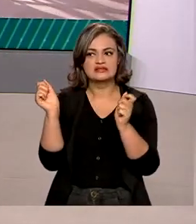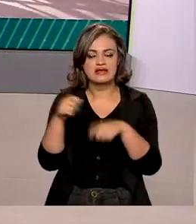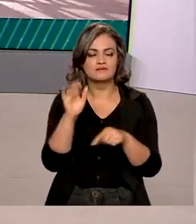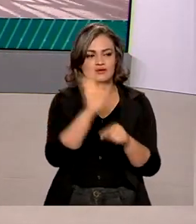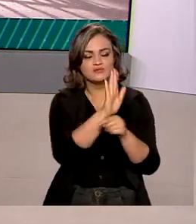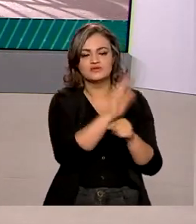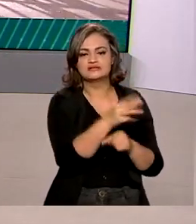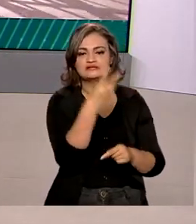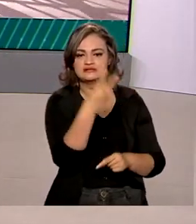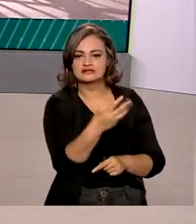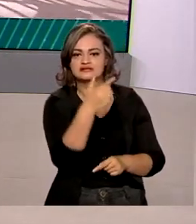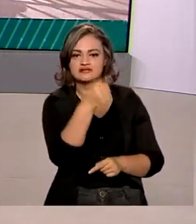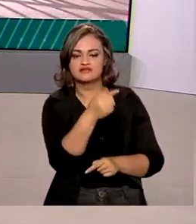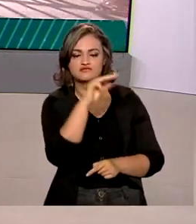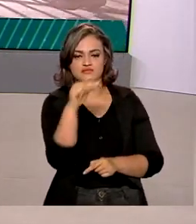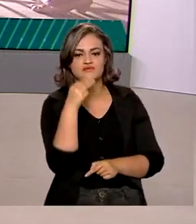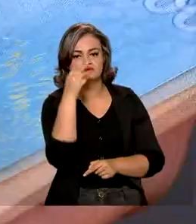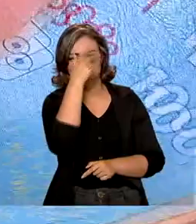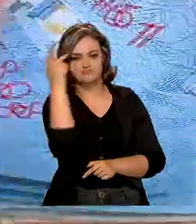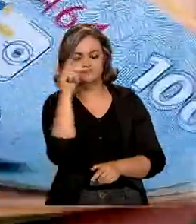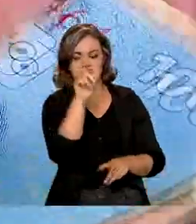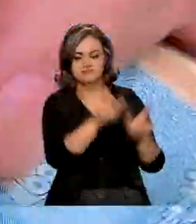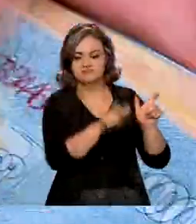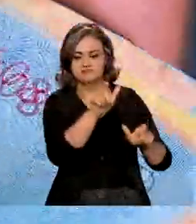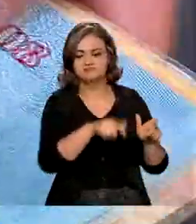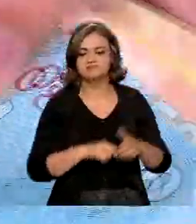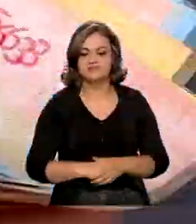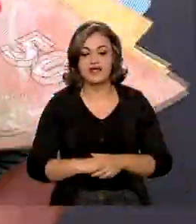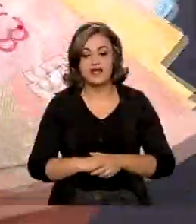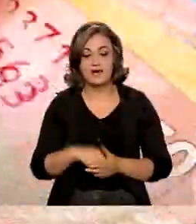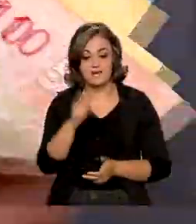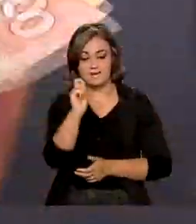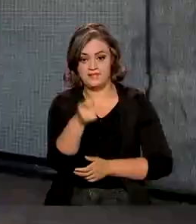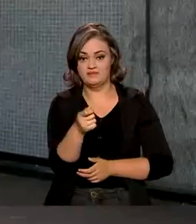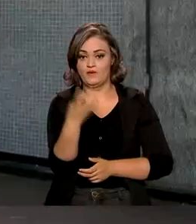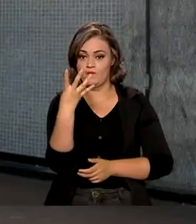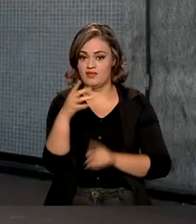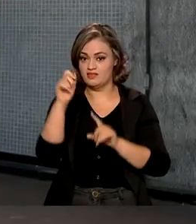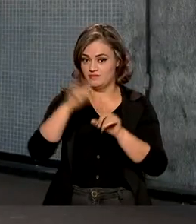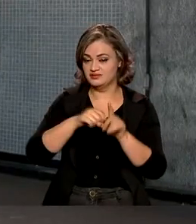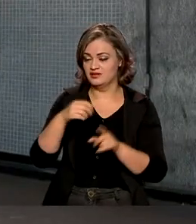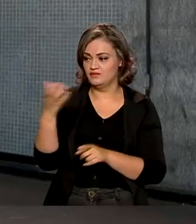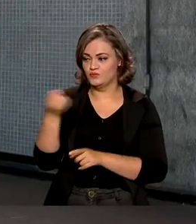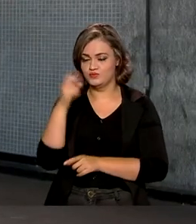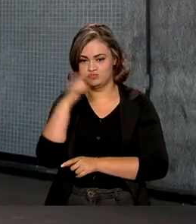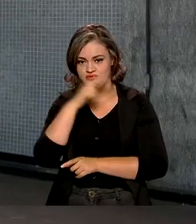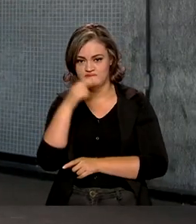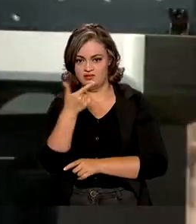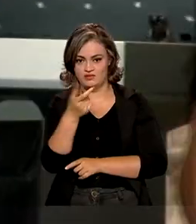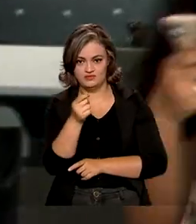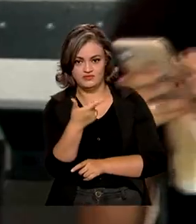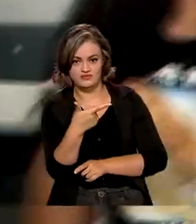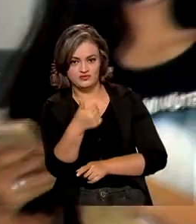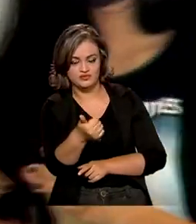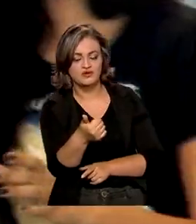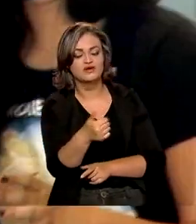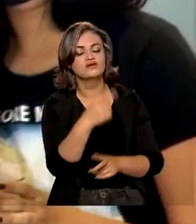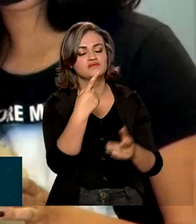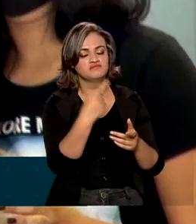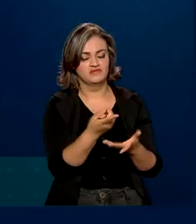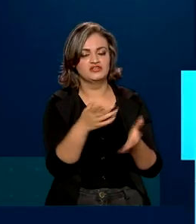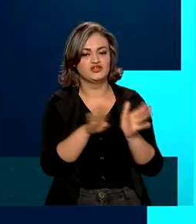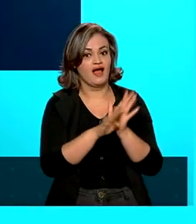37 milhões de pessoas. O pagamento da quarta parcela do auxílio emergencial 2021 foi